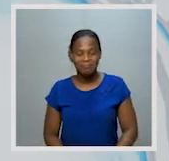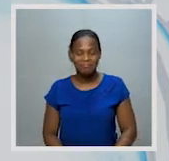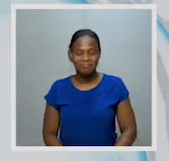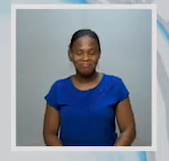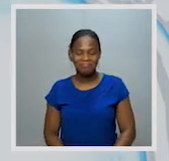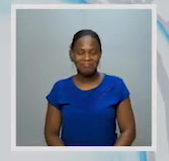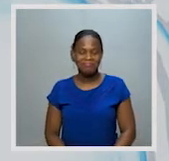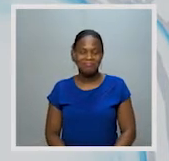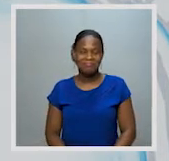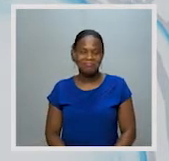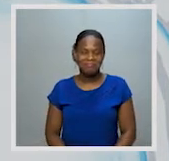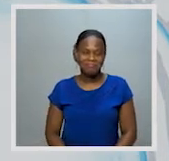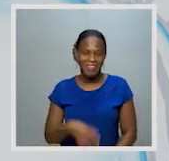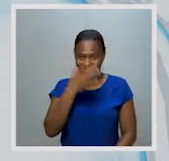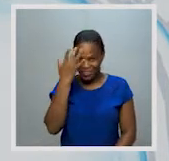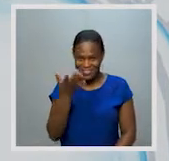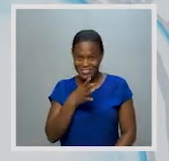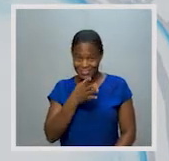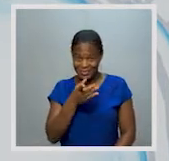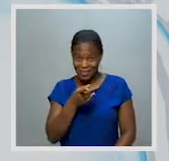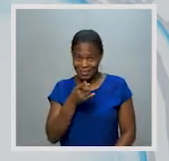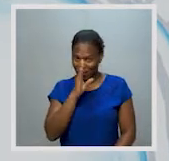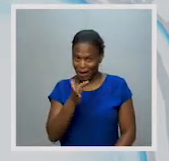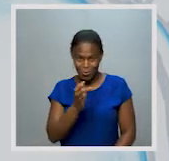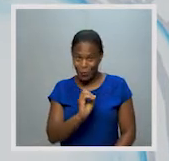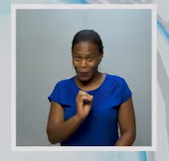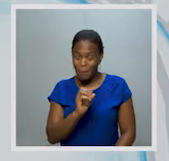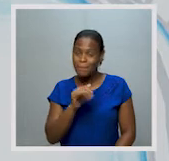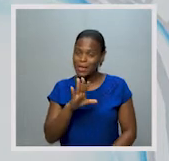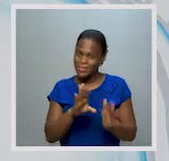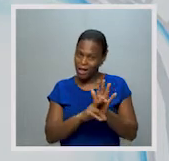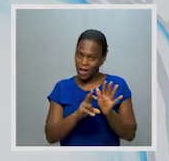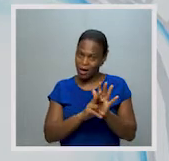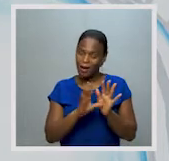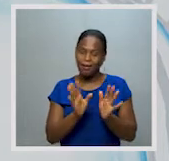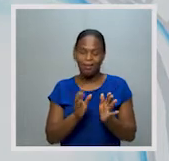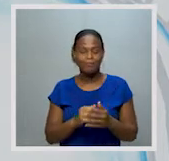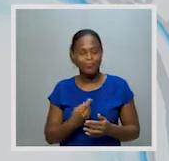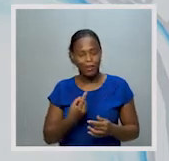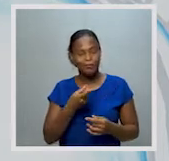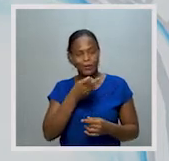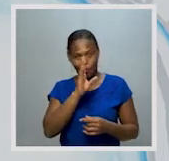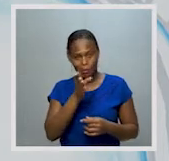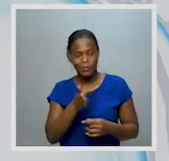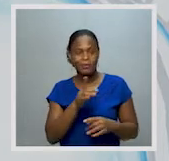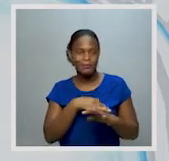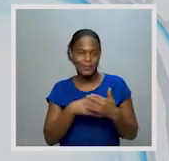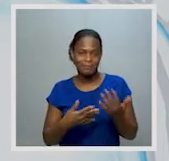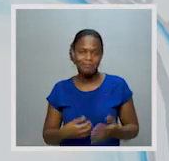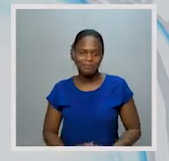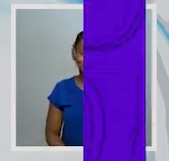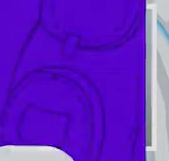é lá muito fácil dizer isso, você não está acostumado, mas regra é regra, deve passar a utilizá-lo no seu dia a